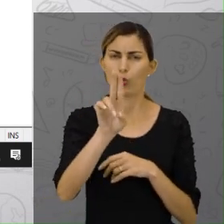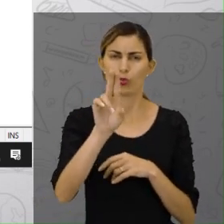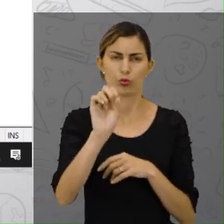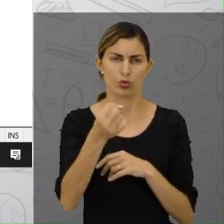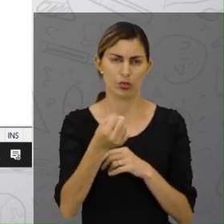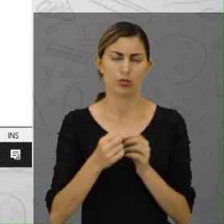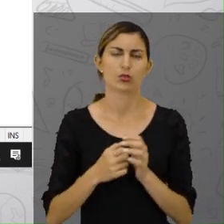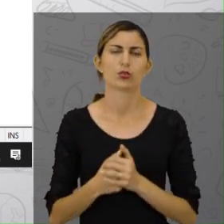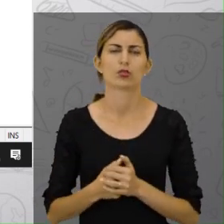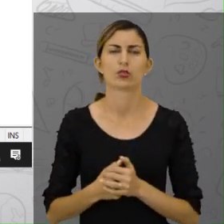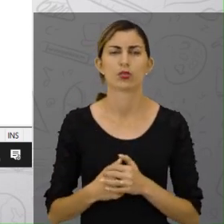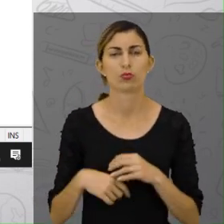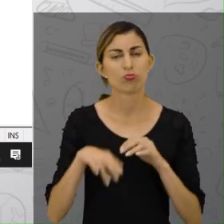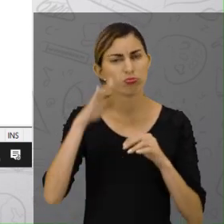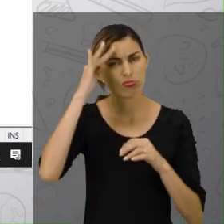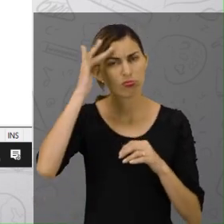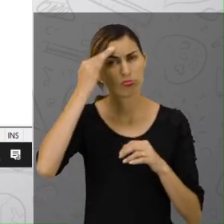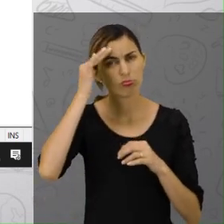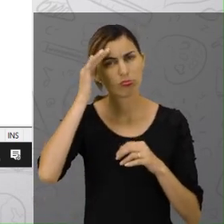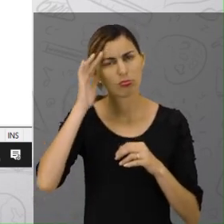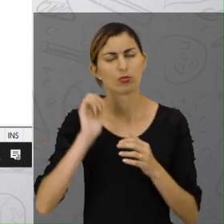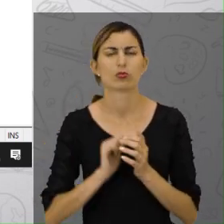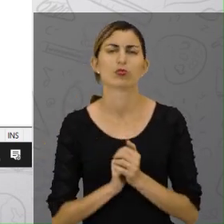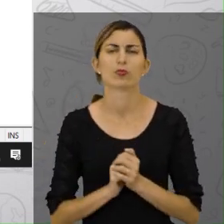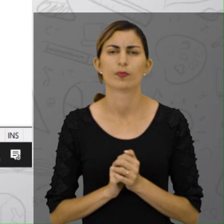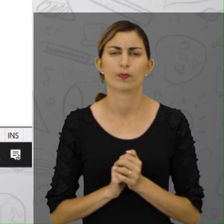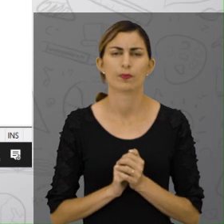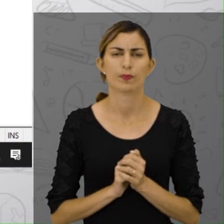if-else. Vamos entender.